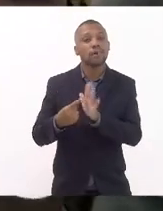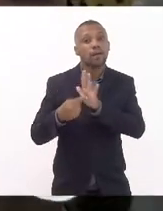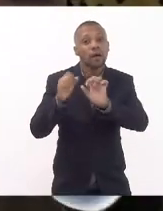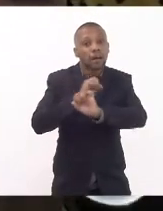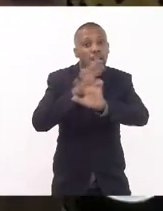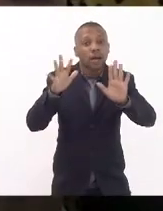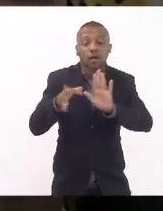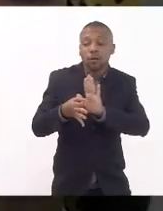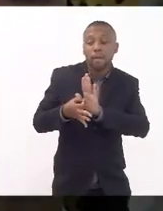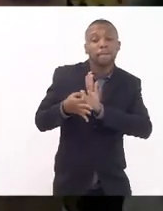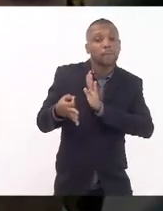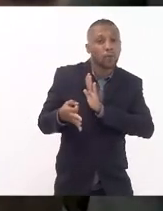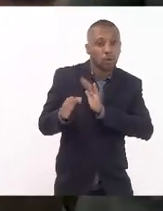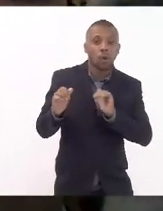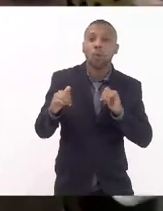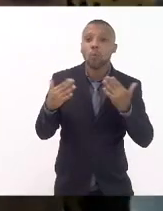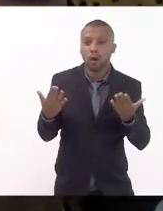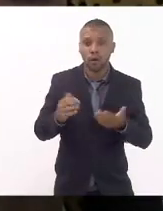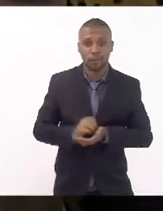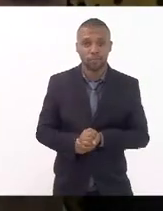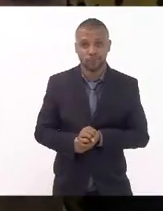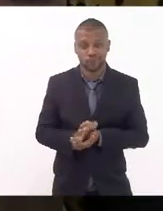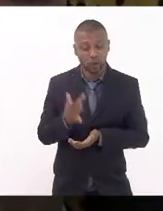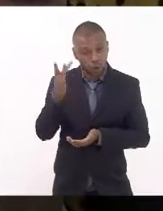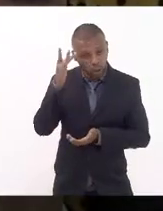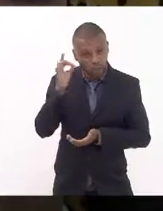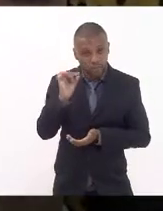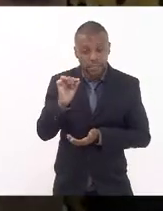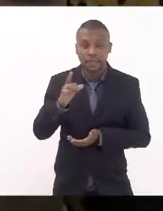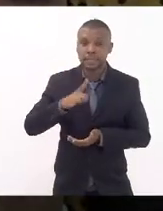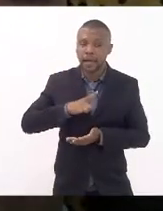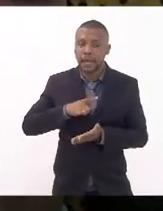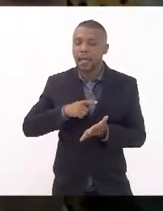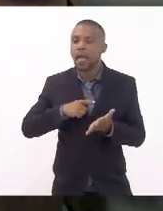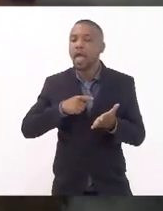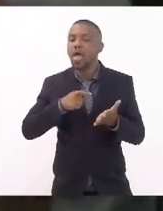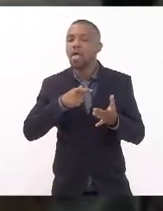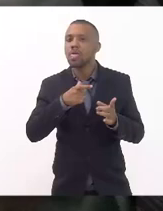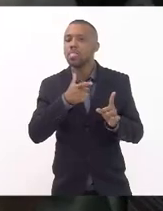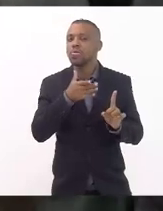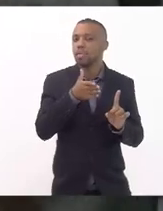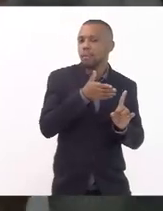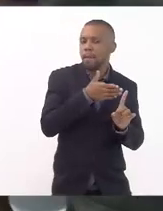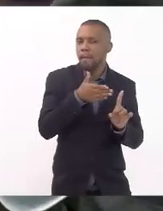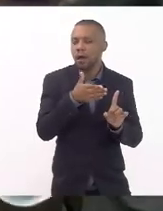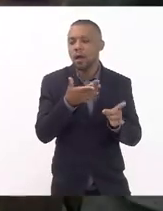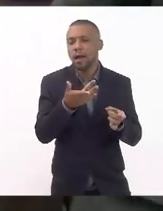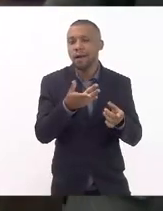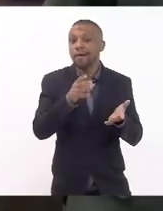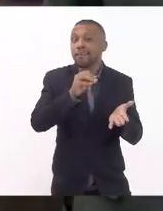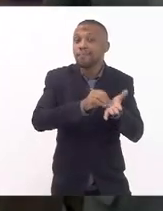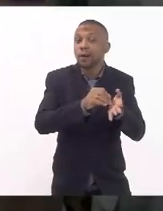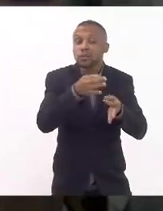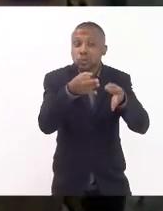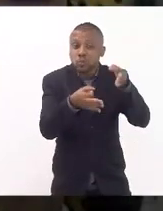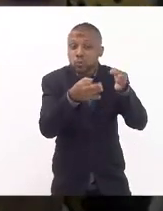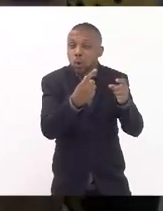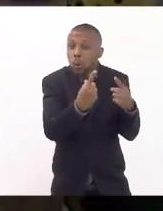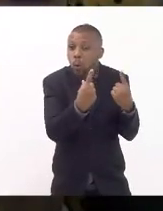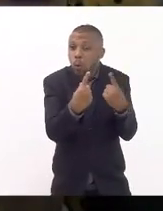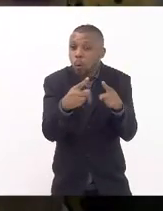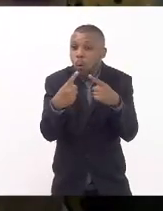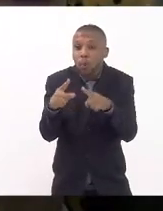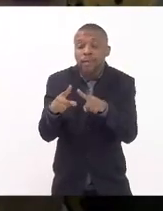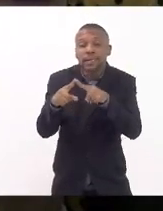posição. Eu acho que se há perseguição, se há injustiça contra qualquer